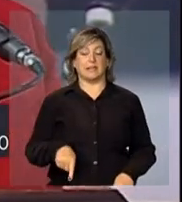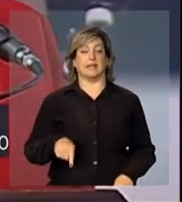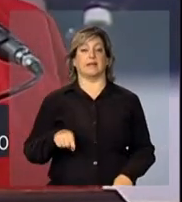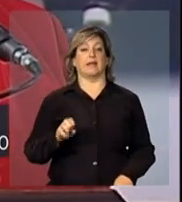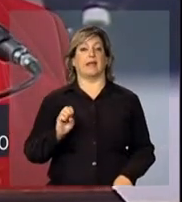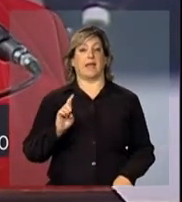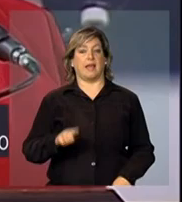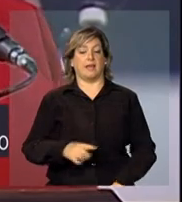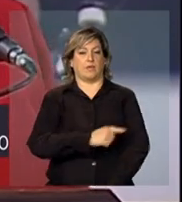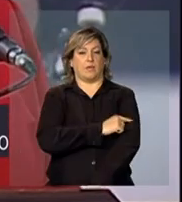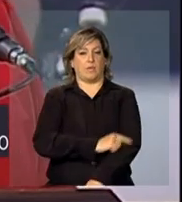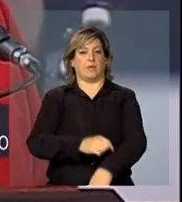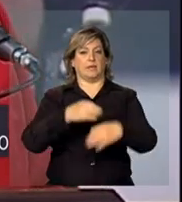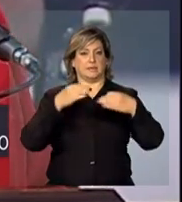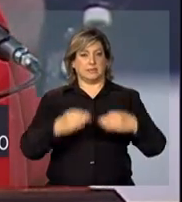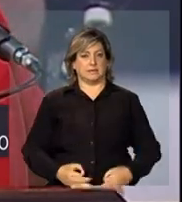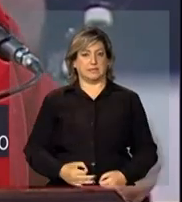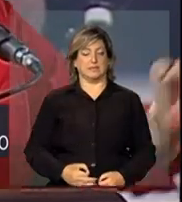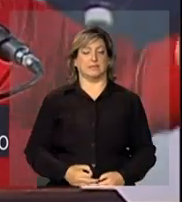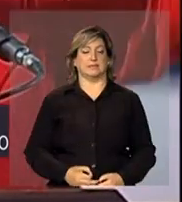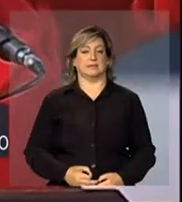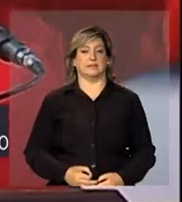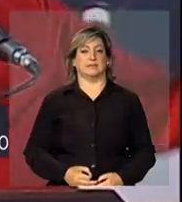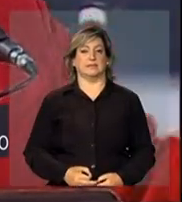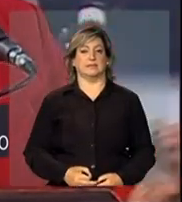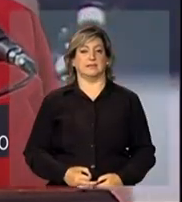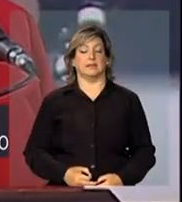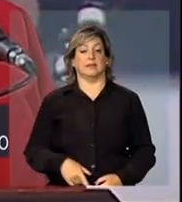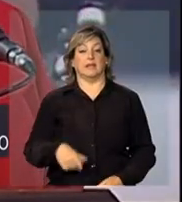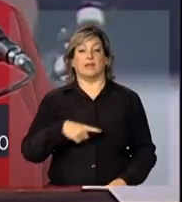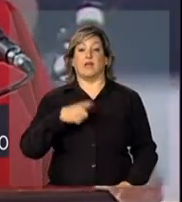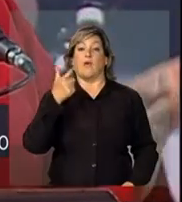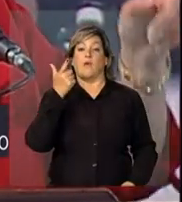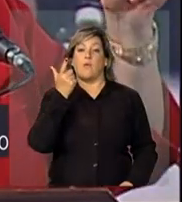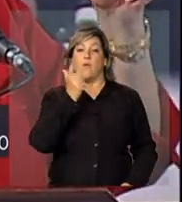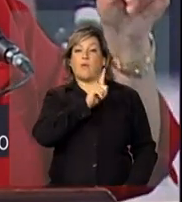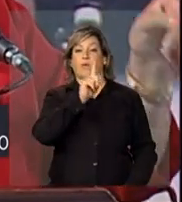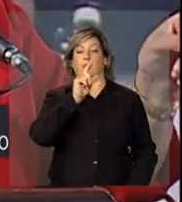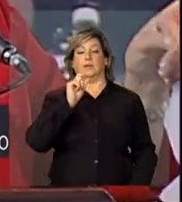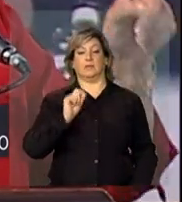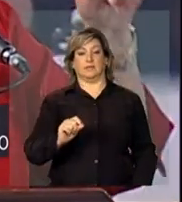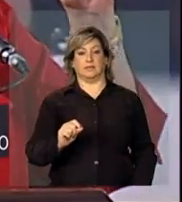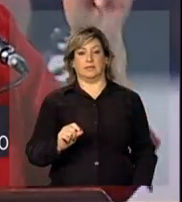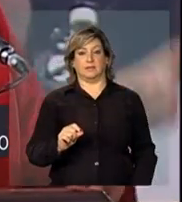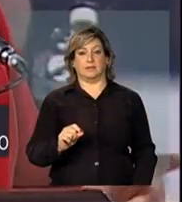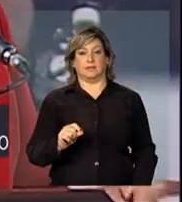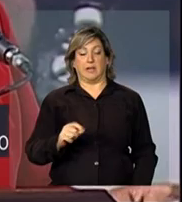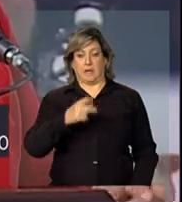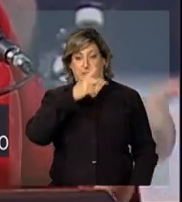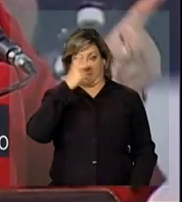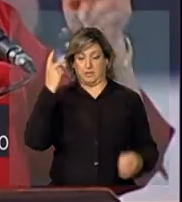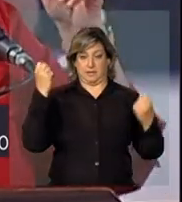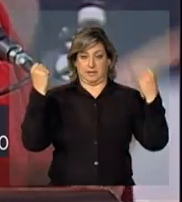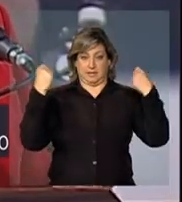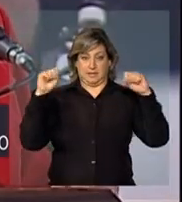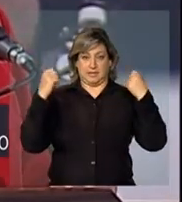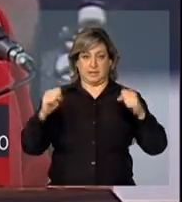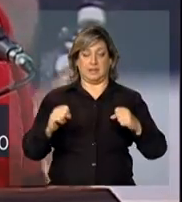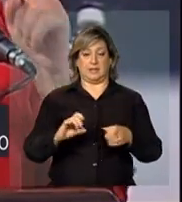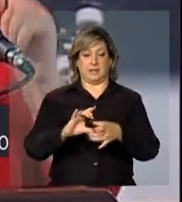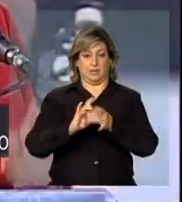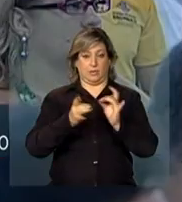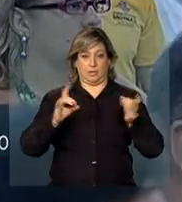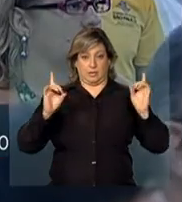moralmente correto mas aconteceu e os atletas Paraolímpicos ao